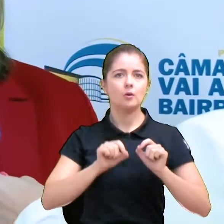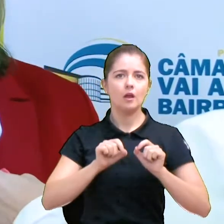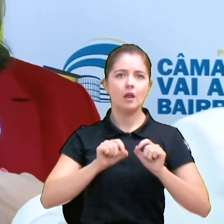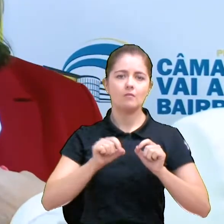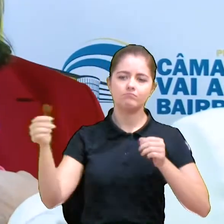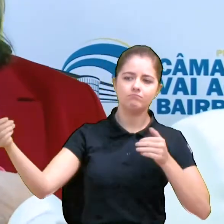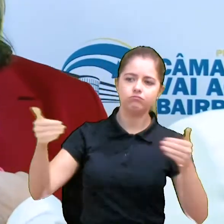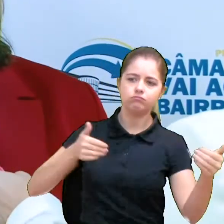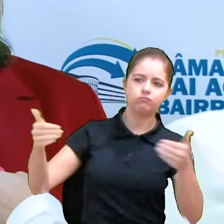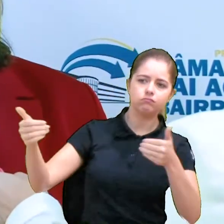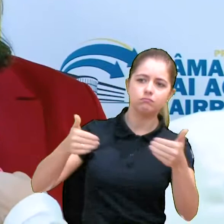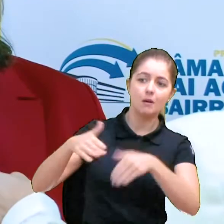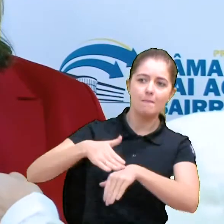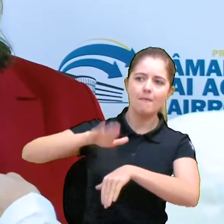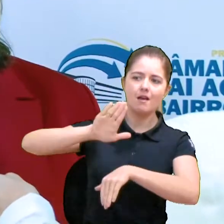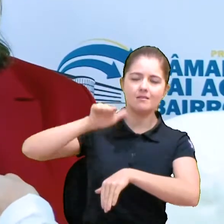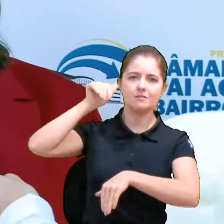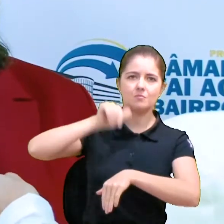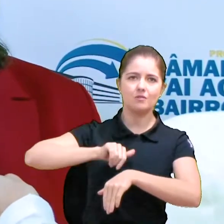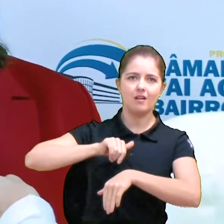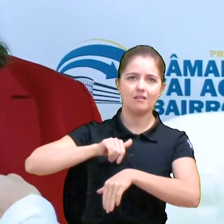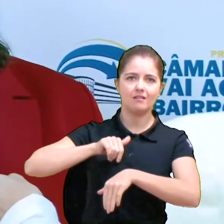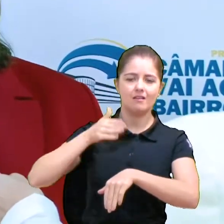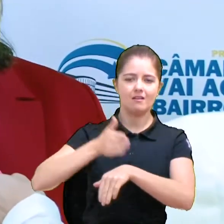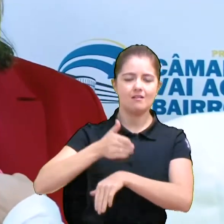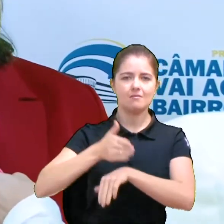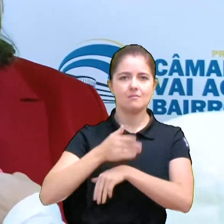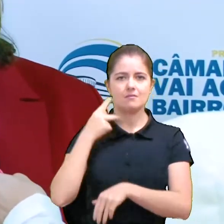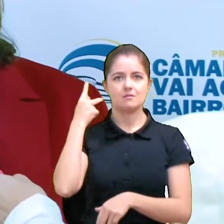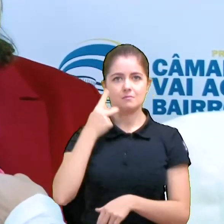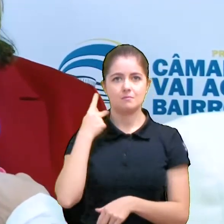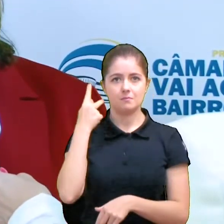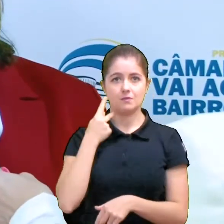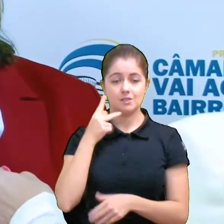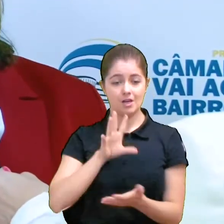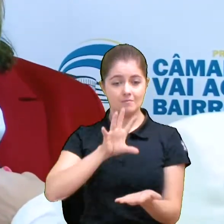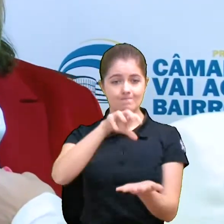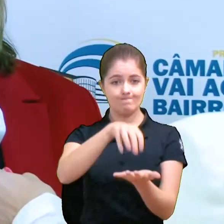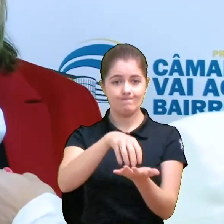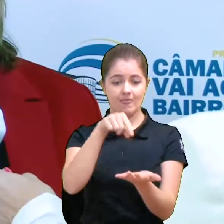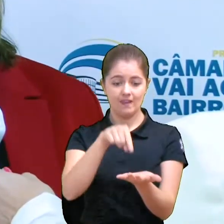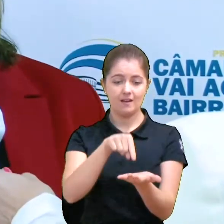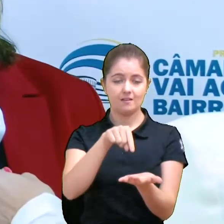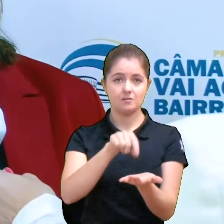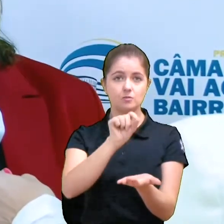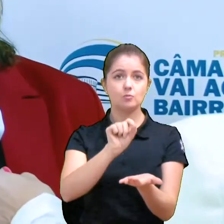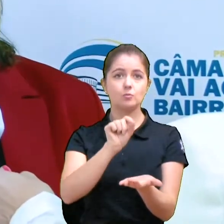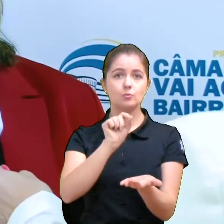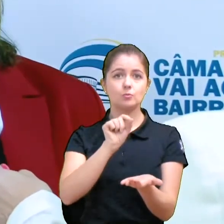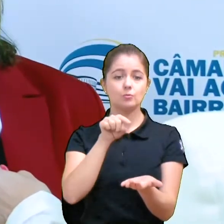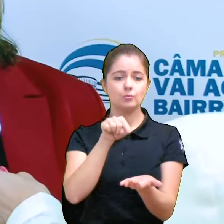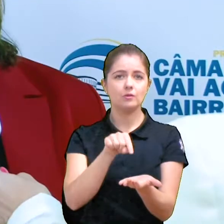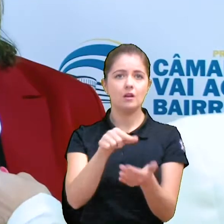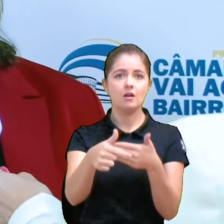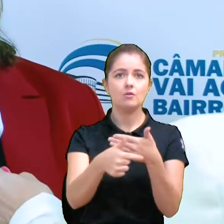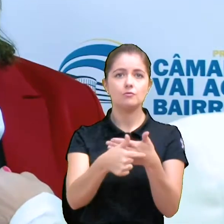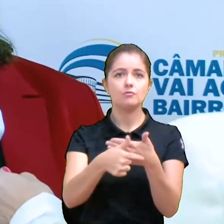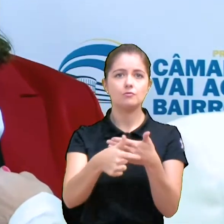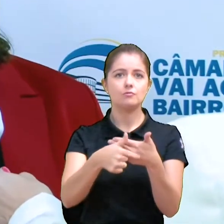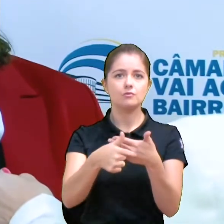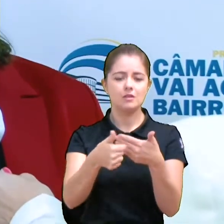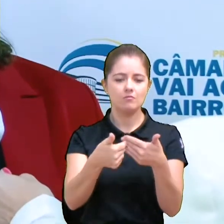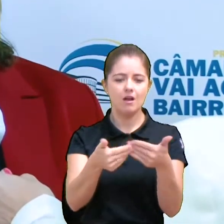participem mais, né, da política, fazendo com que essa procuradoria ela abra, né, para que haja